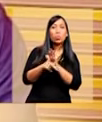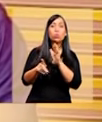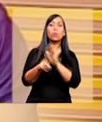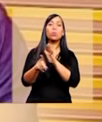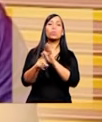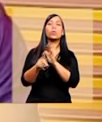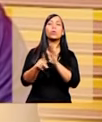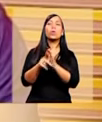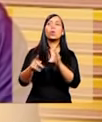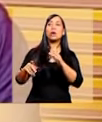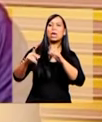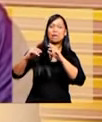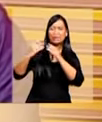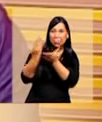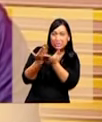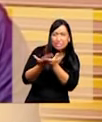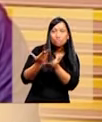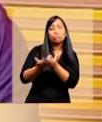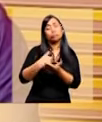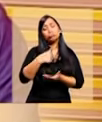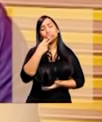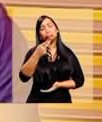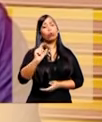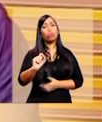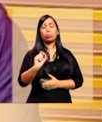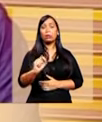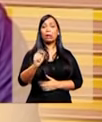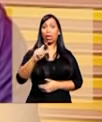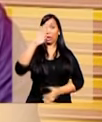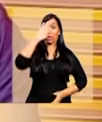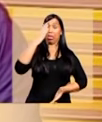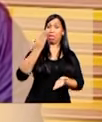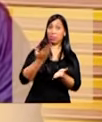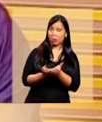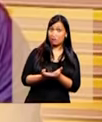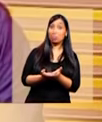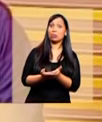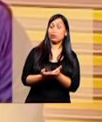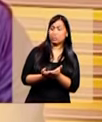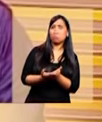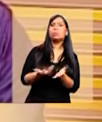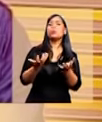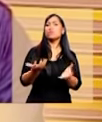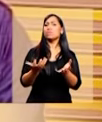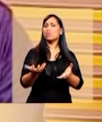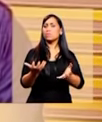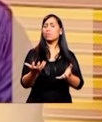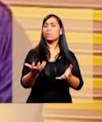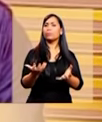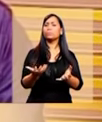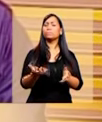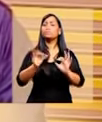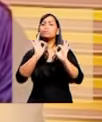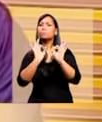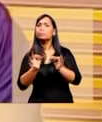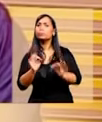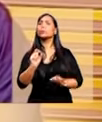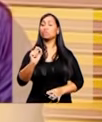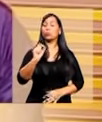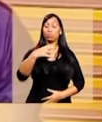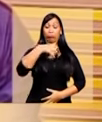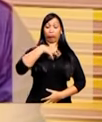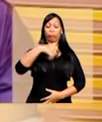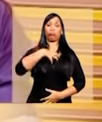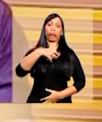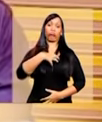definição teológica, eu diria que é a crença que busca